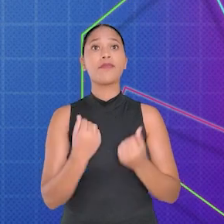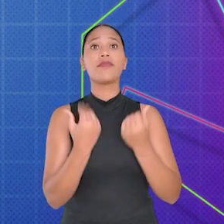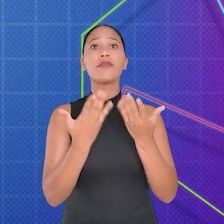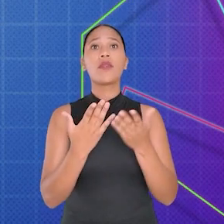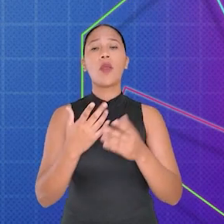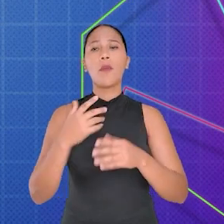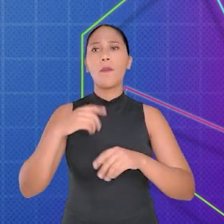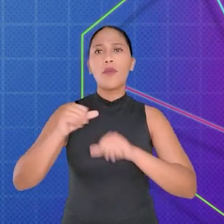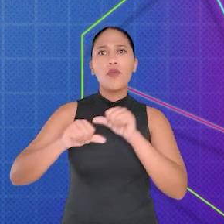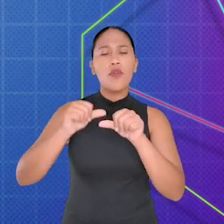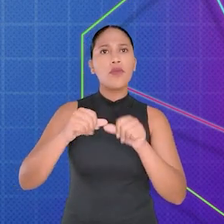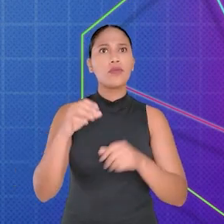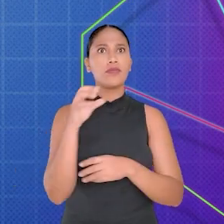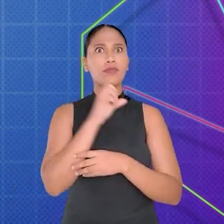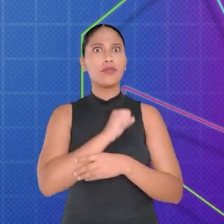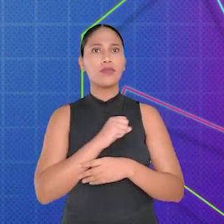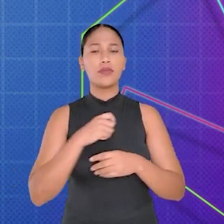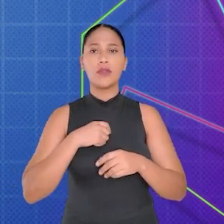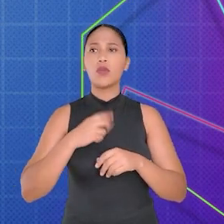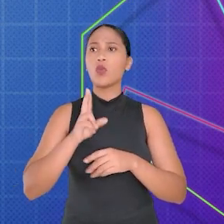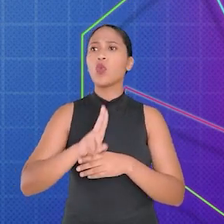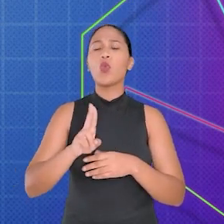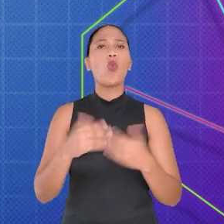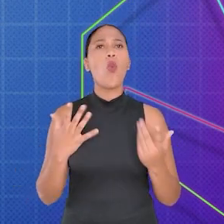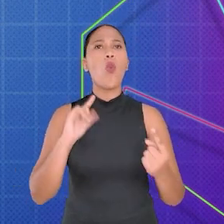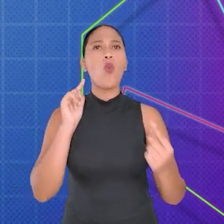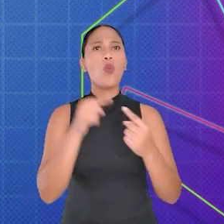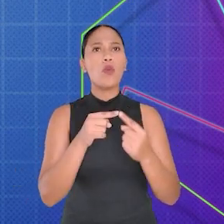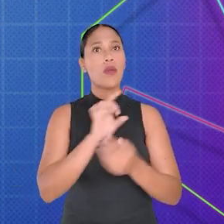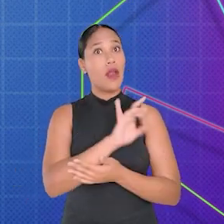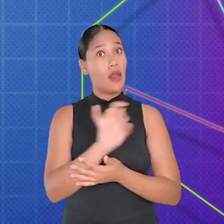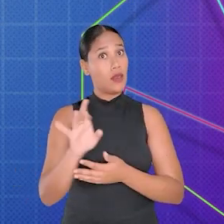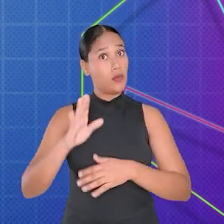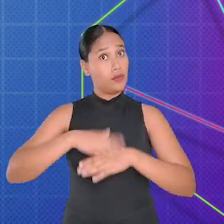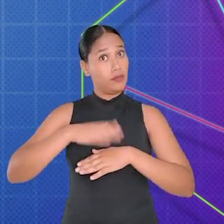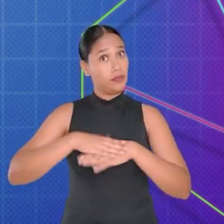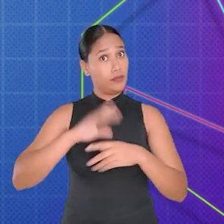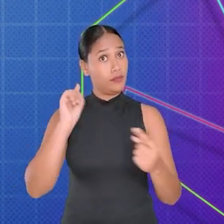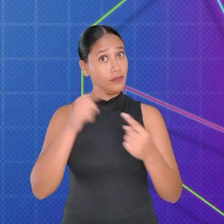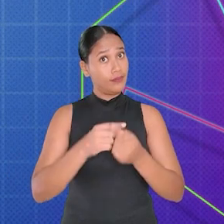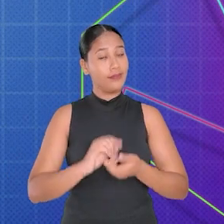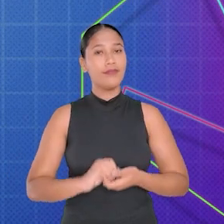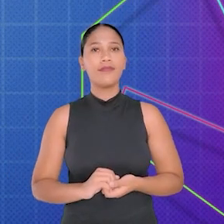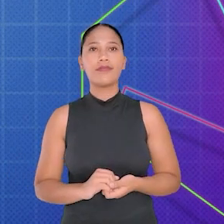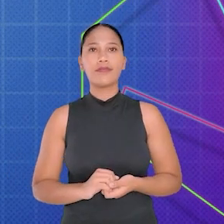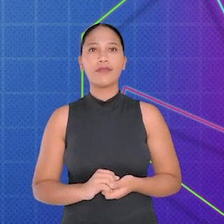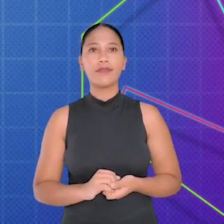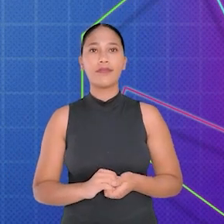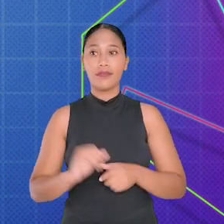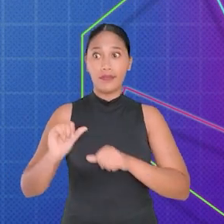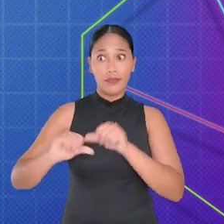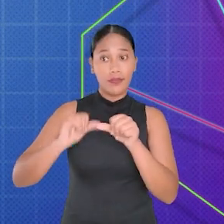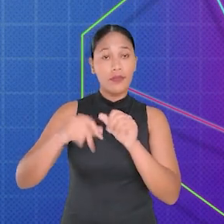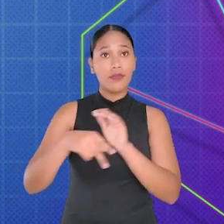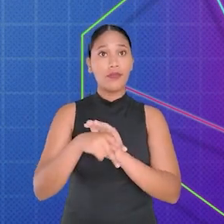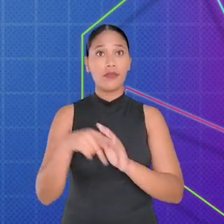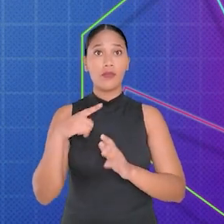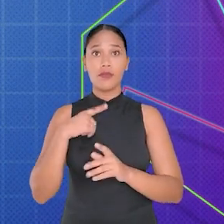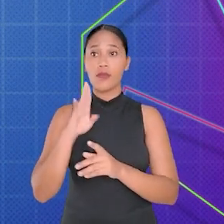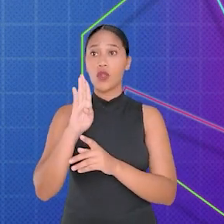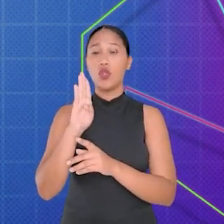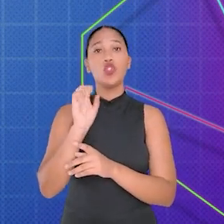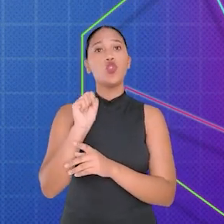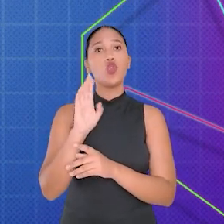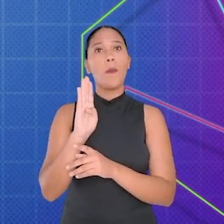e configuração. O modificador Subsurf, por exemplo, adiciona suavização às superfícies de um objeto, criando um efeito de